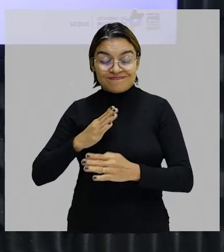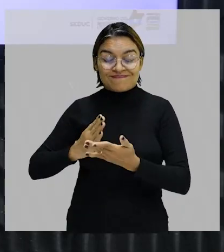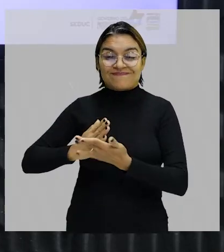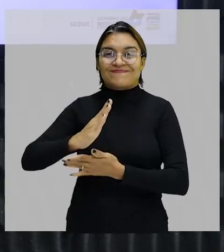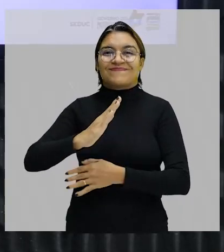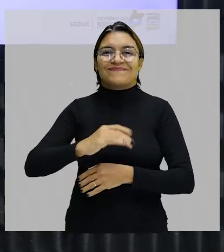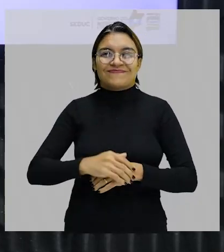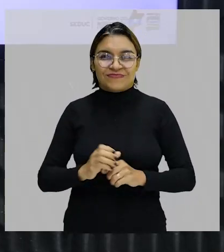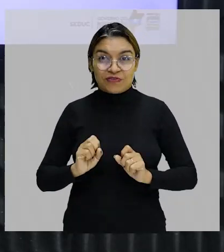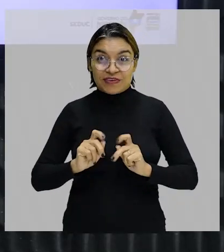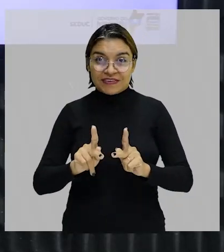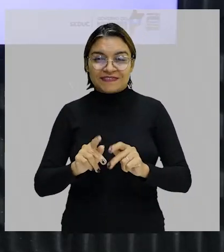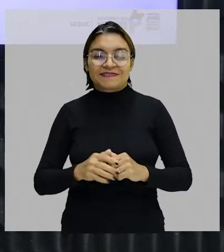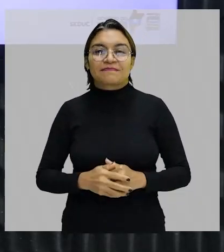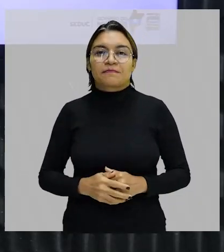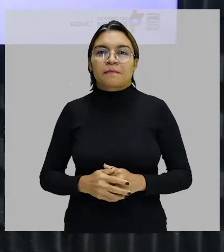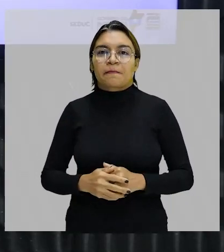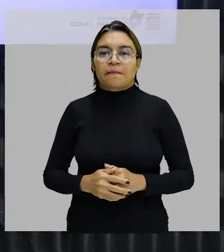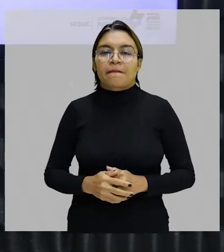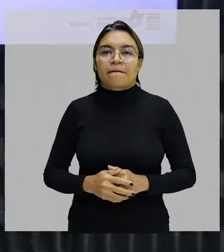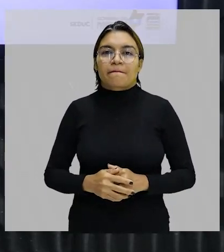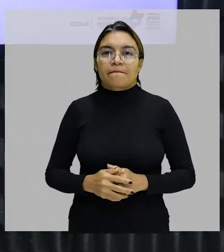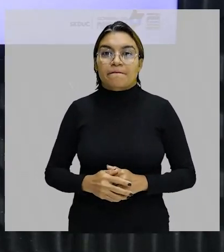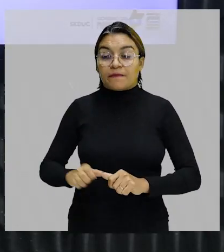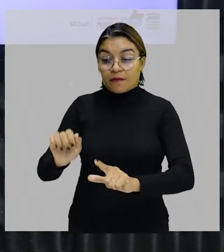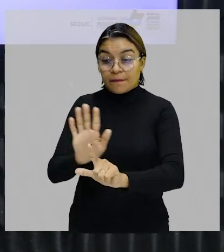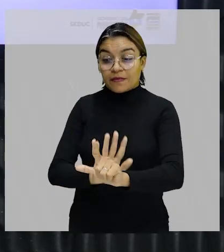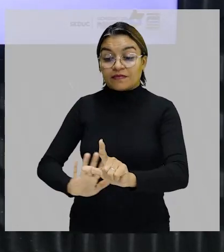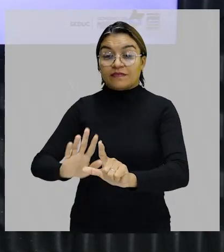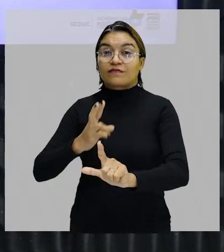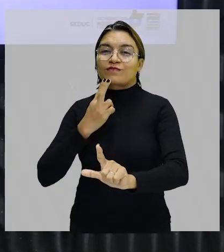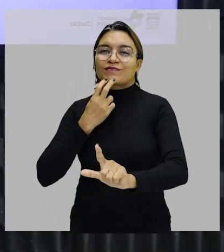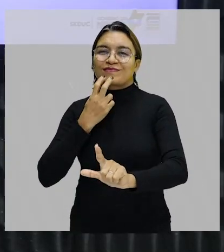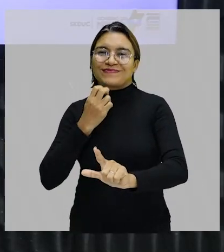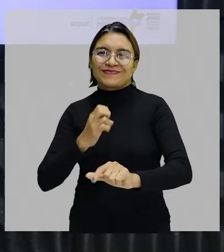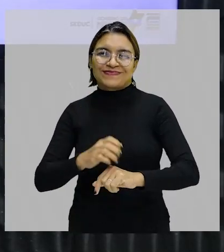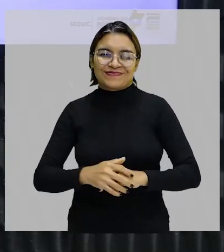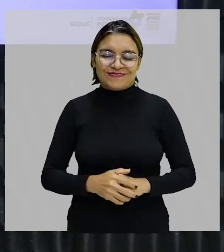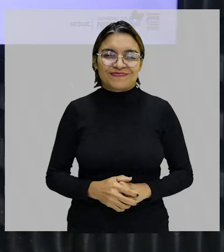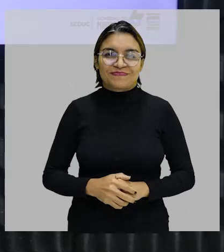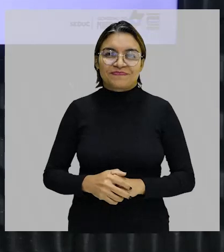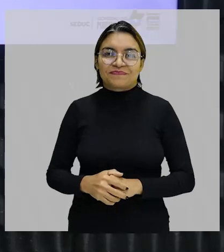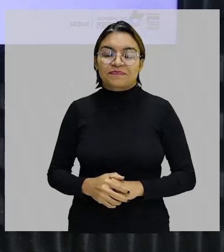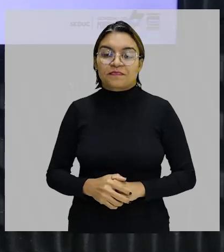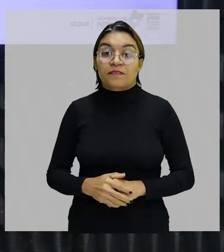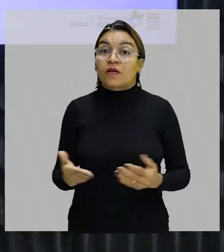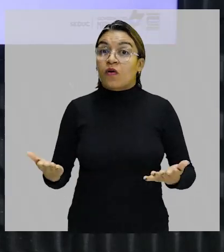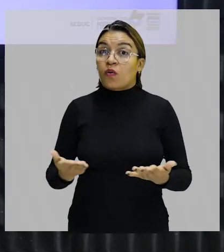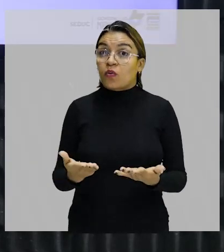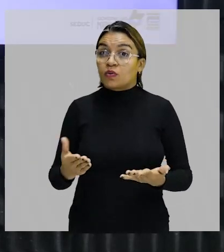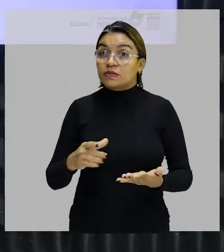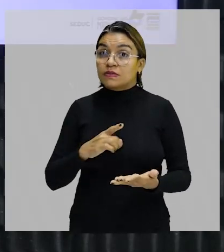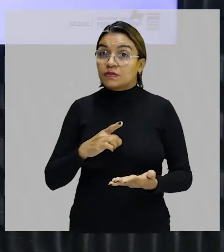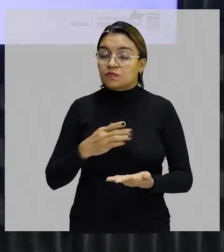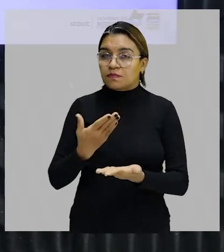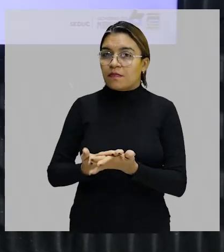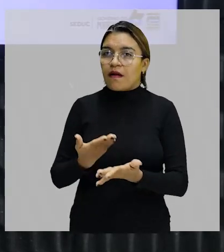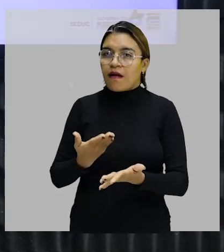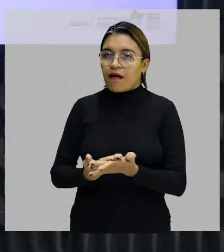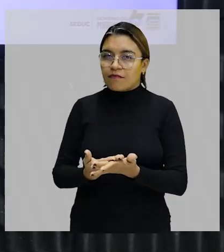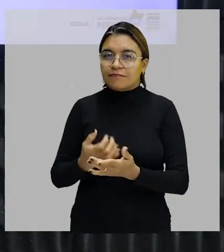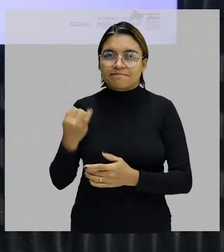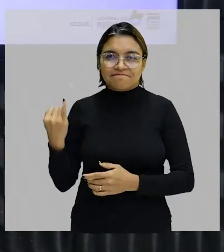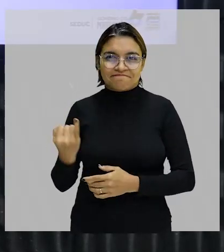missão. Então tá? Então nos procura lá. Plataforma Gonçalves Dias. Galerinha, hoje nós vamos ter uma aula bem